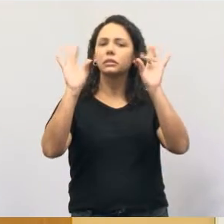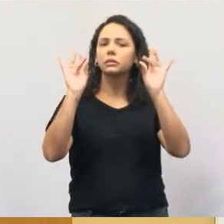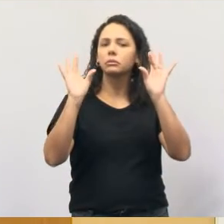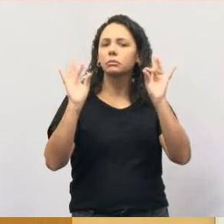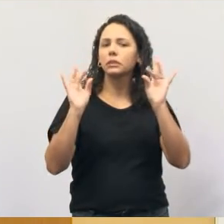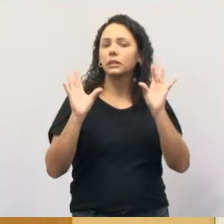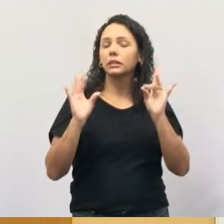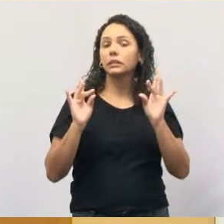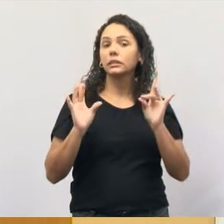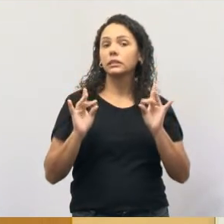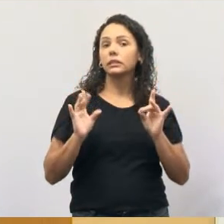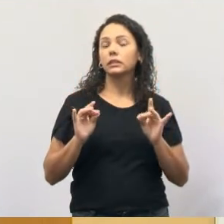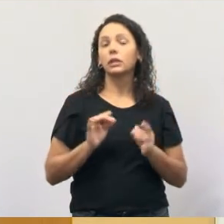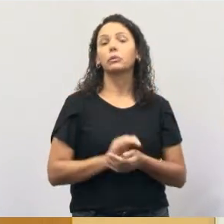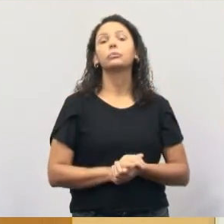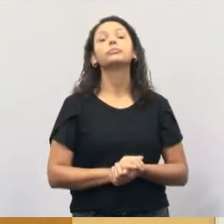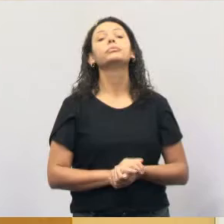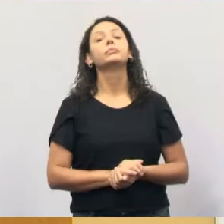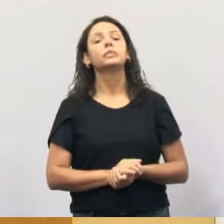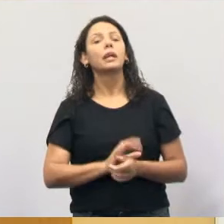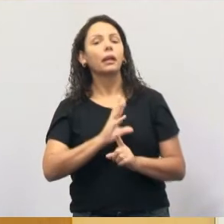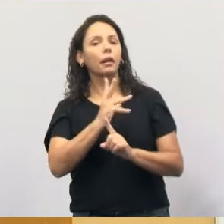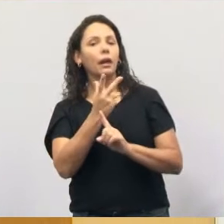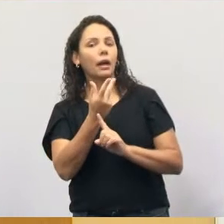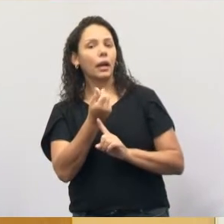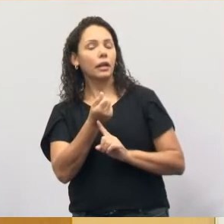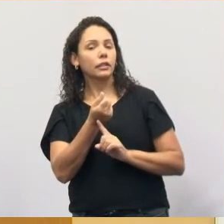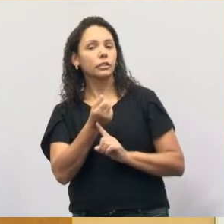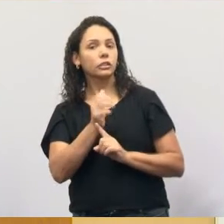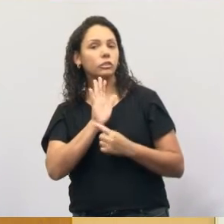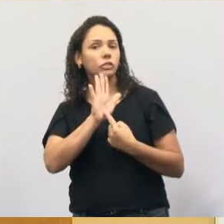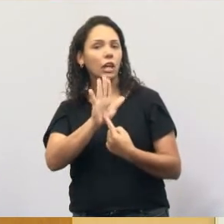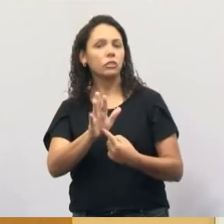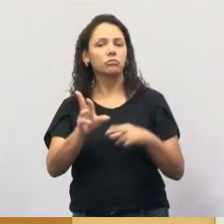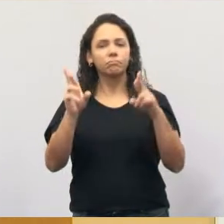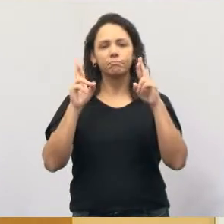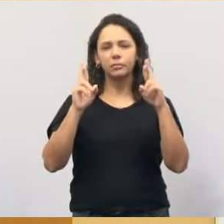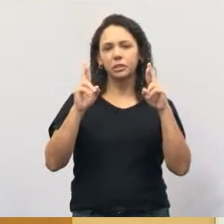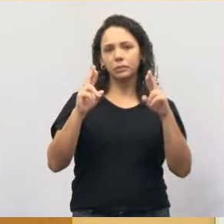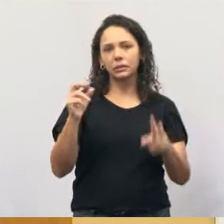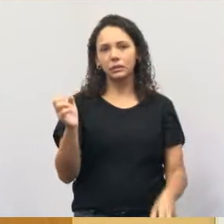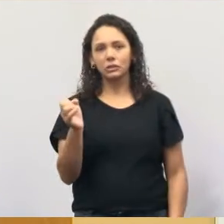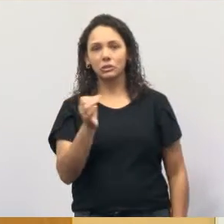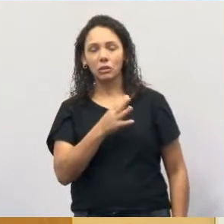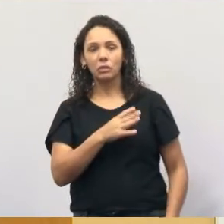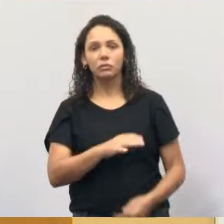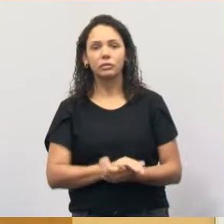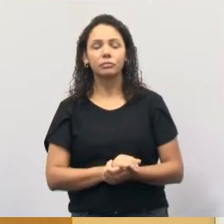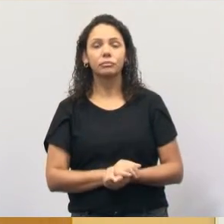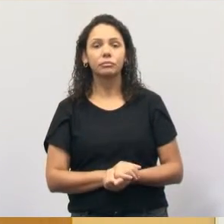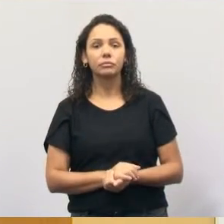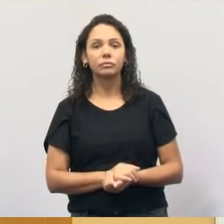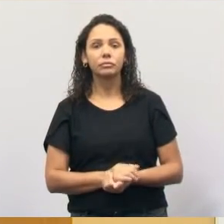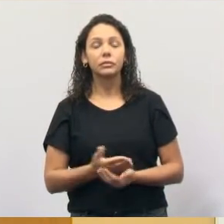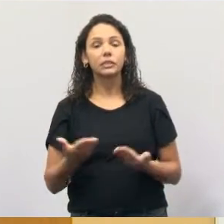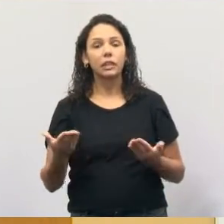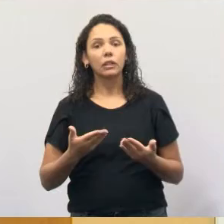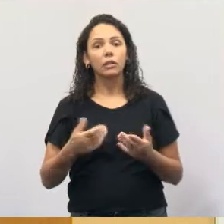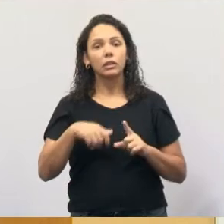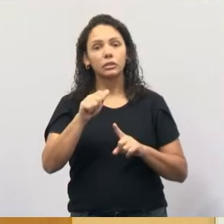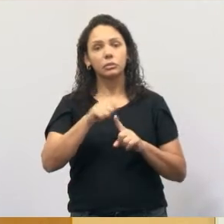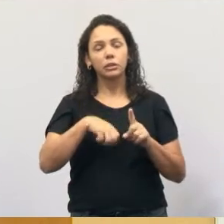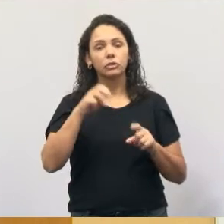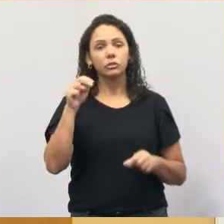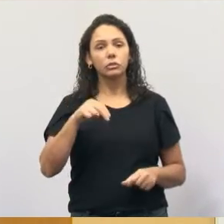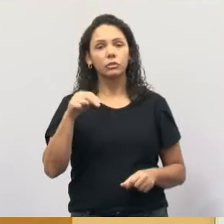possa renovar a sua esperança. Então, para isso, que agora em novembro a gente já possa fazer essas indicações. Muito